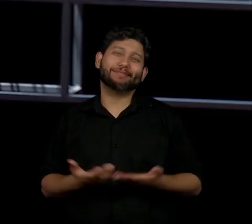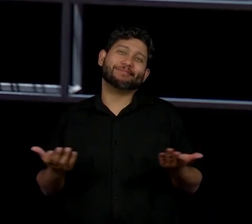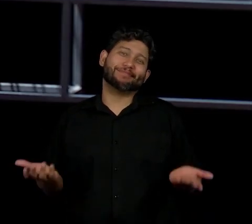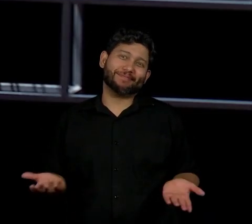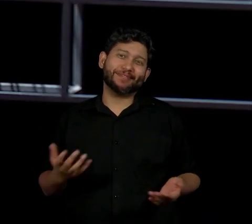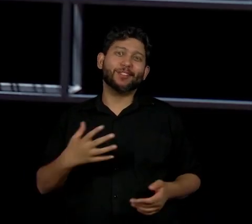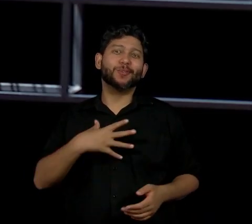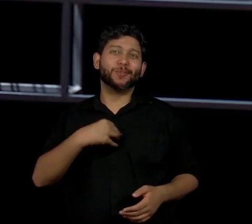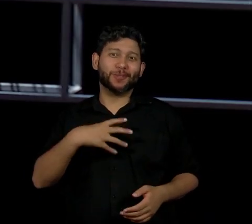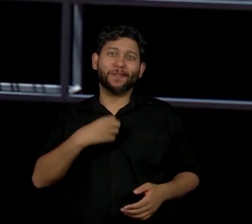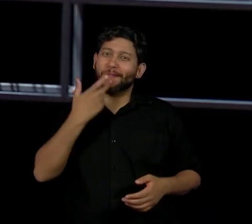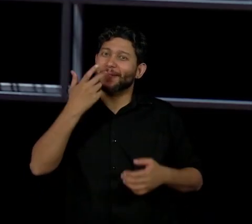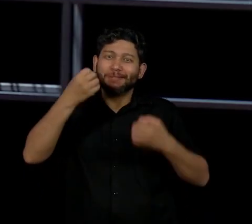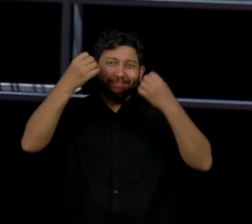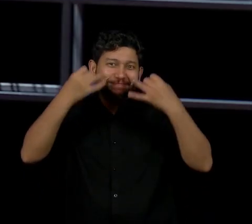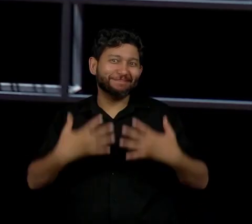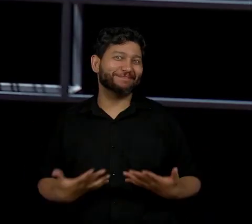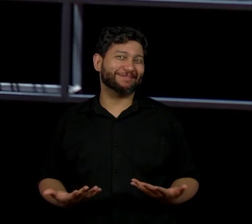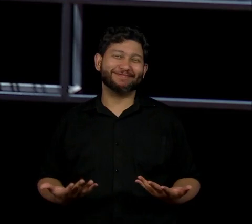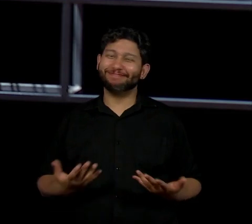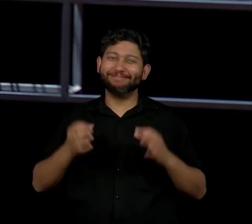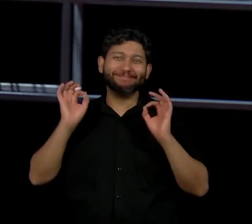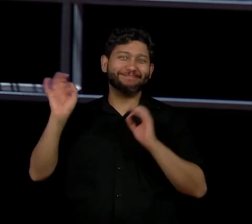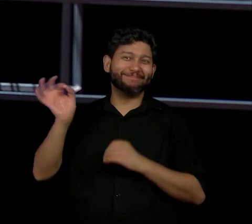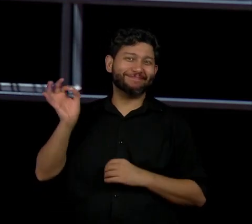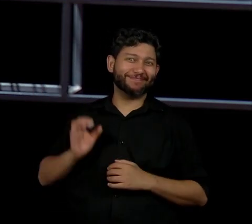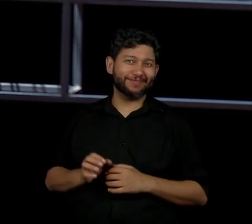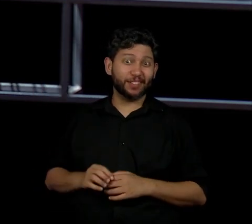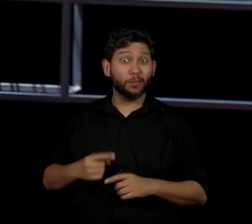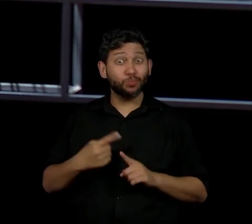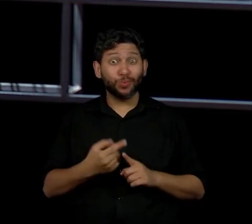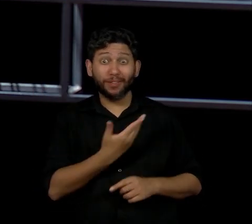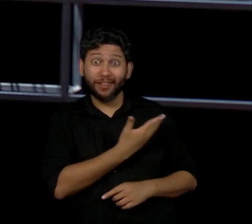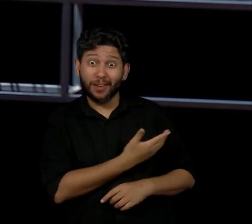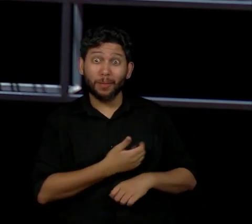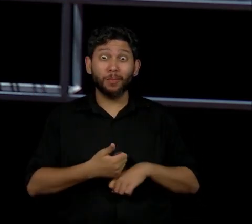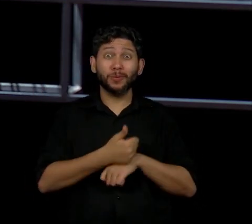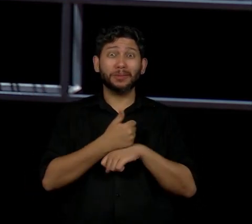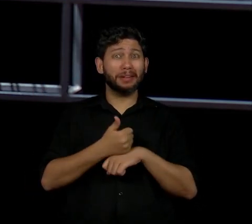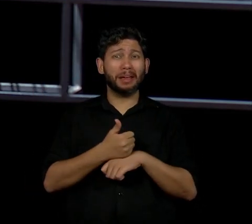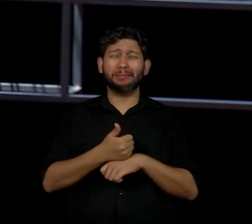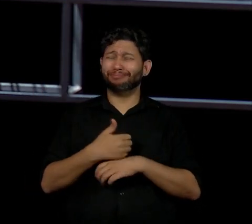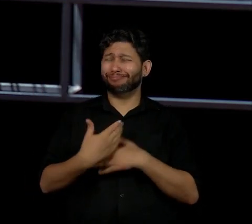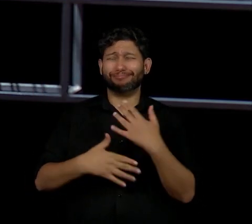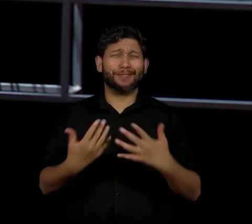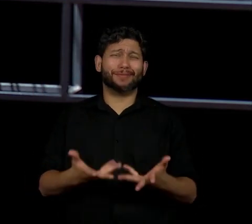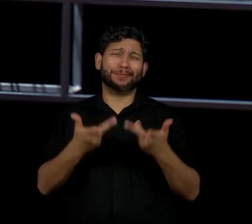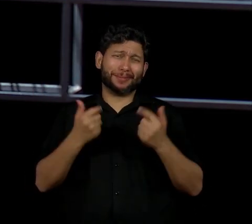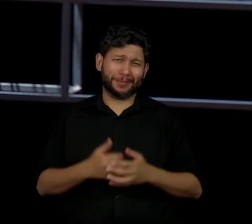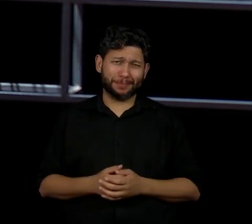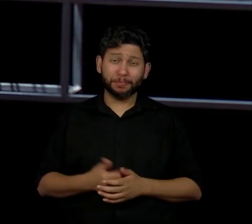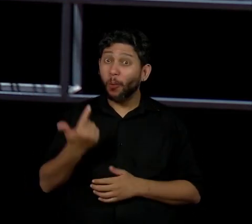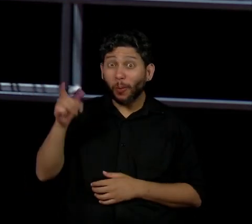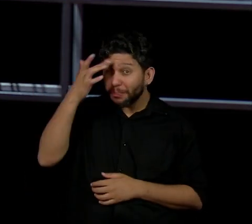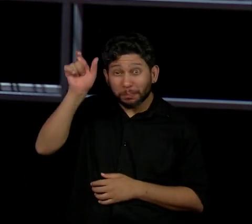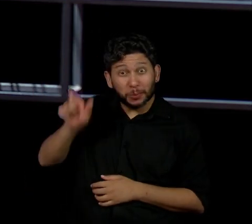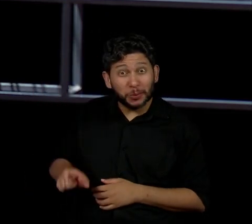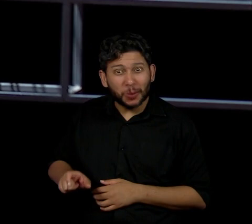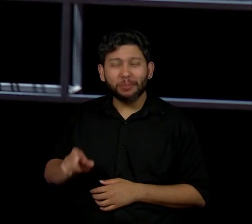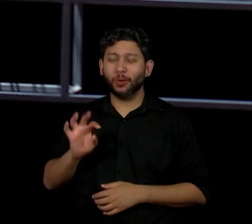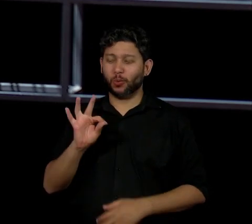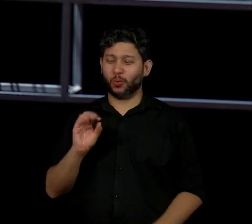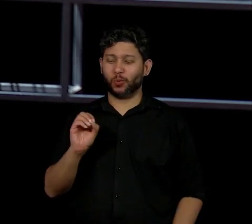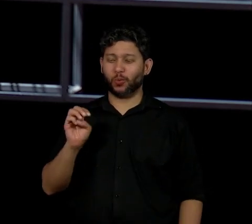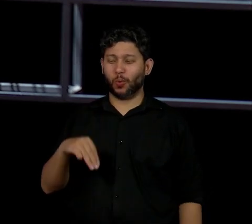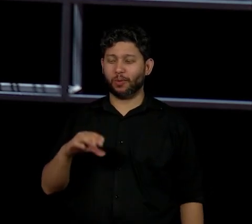Paulo Figueiredo tem uma carreira fantástica, assim como também o Tom Cavalcante, que já batalhava o seu lugar ao sol desde muito jovem,